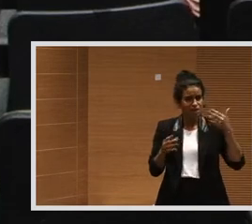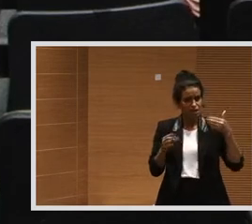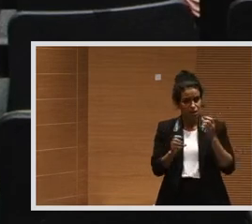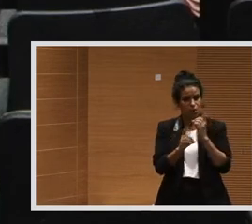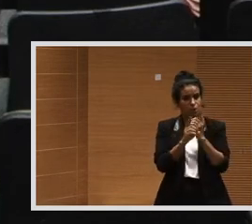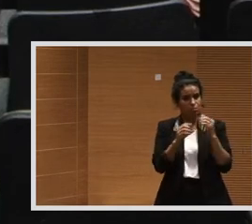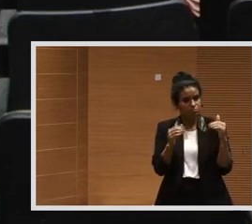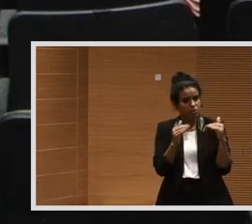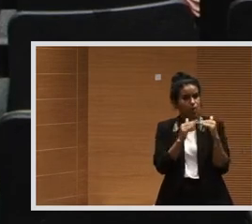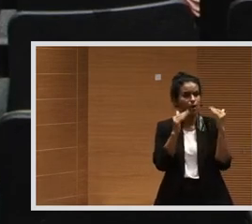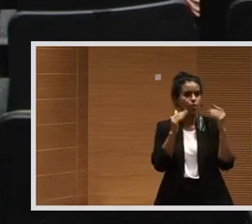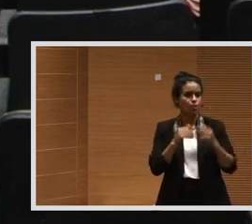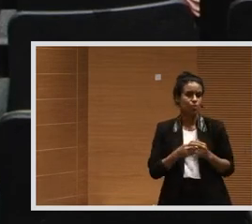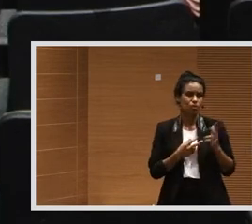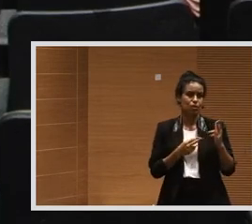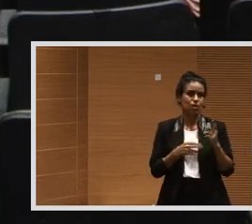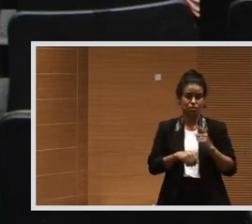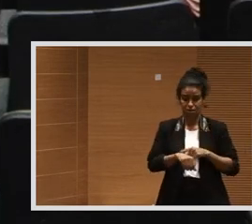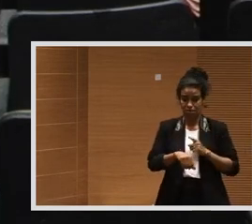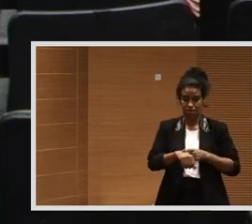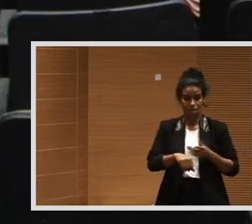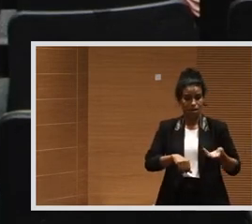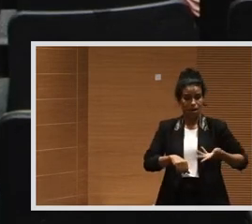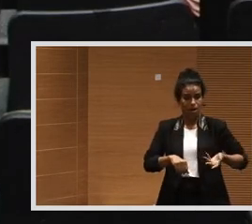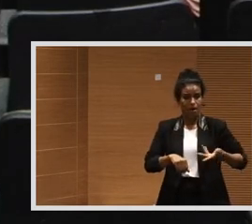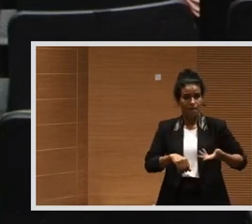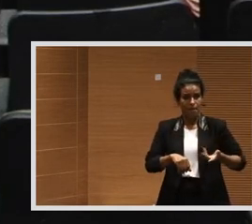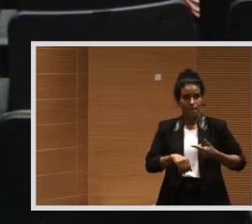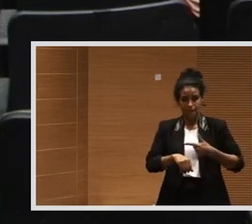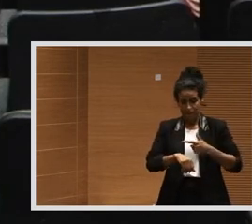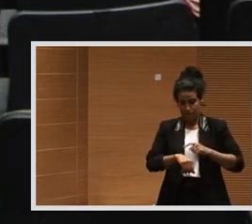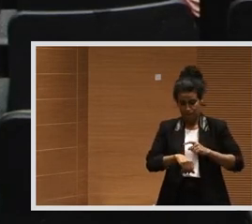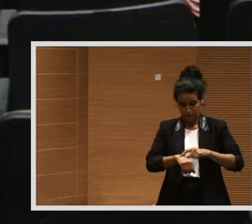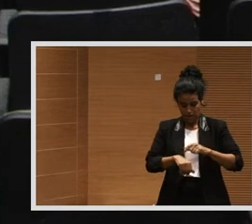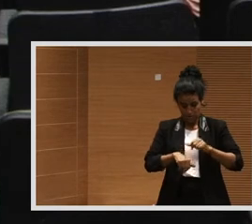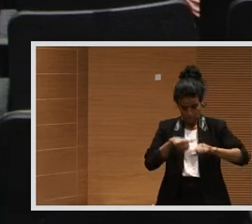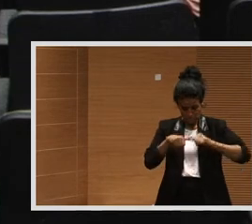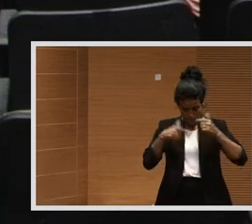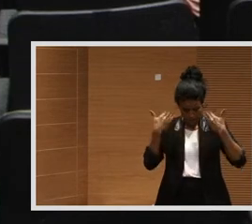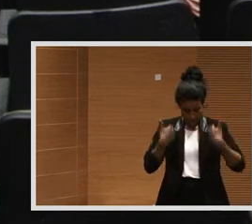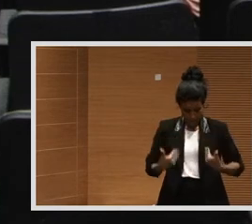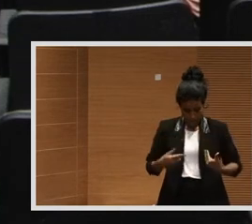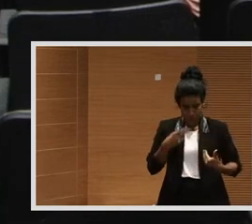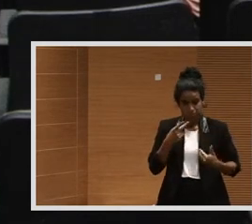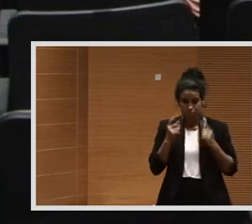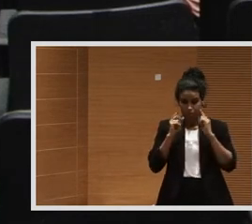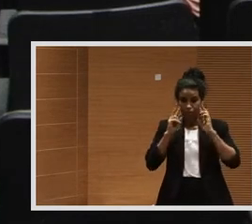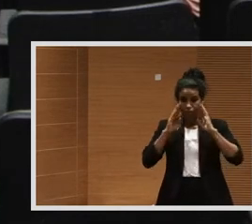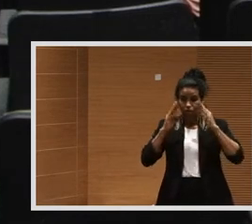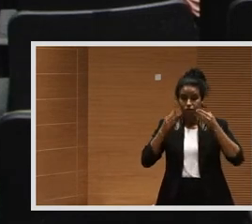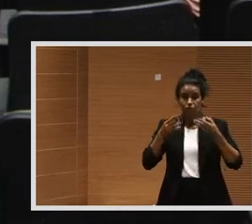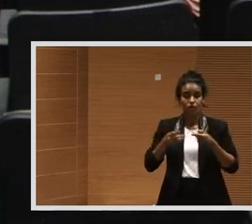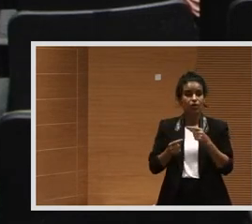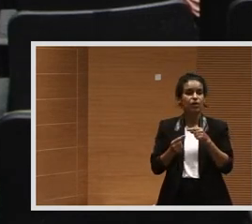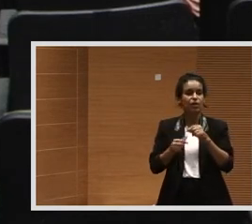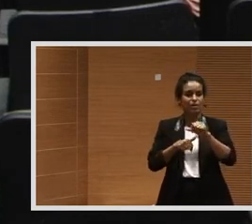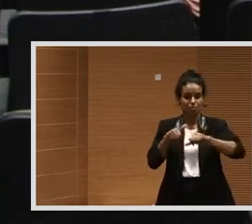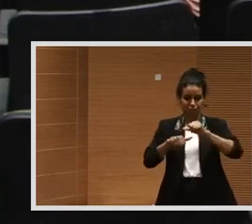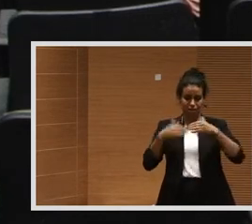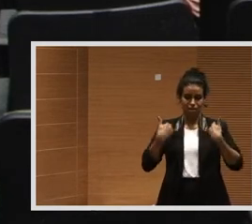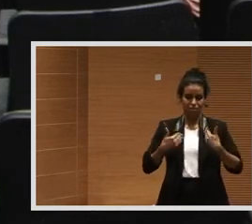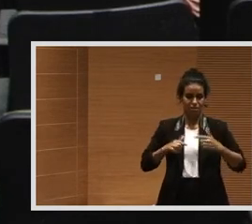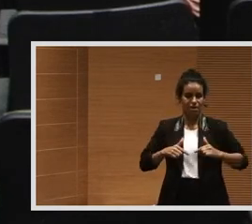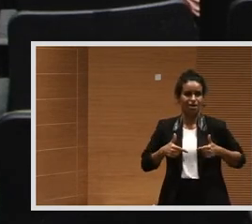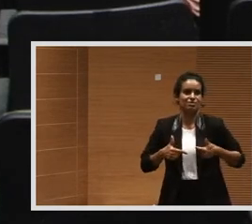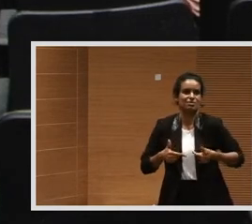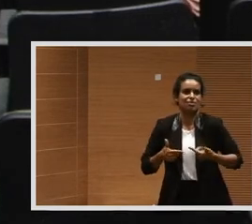É, que é apressar o tempo, mudar o comportamento, e o que se interessa é que mude o comportamento. E a